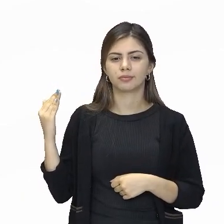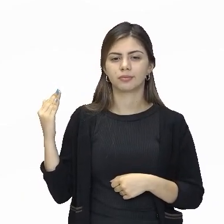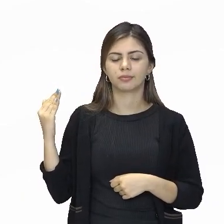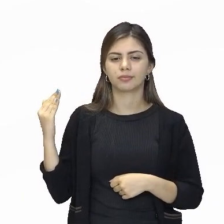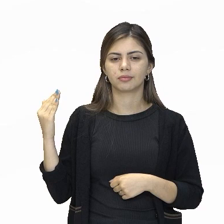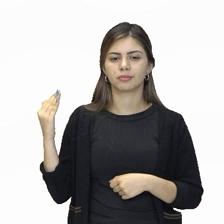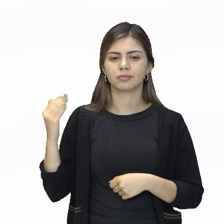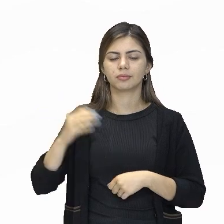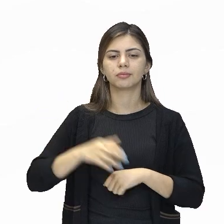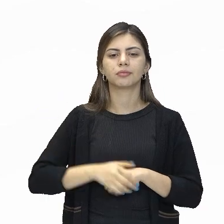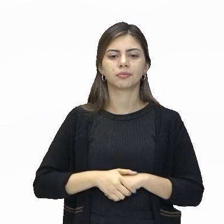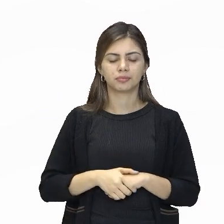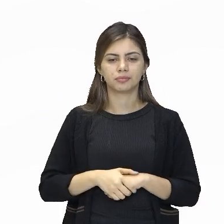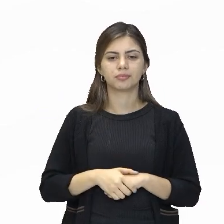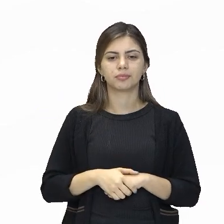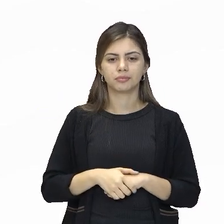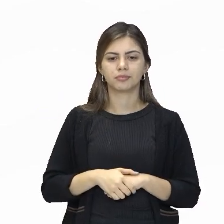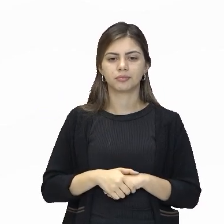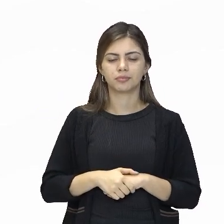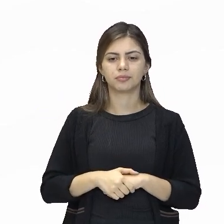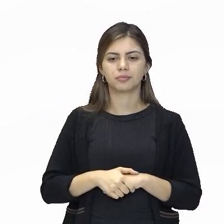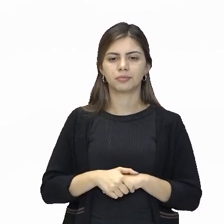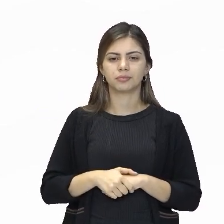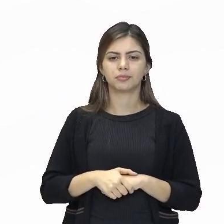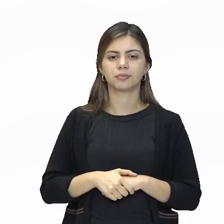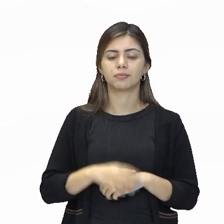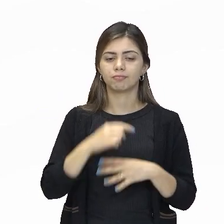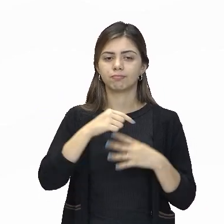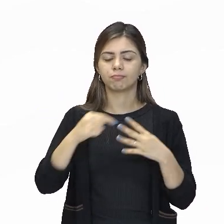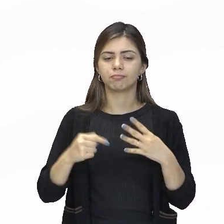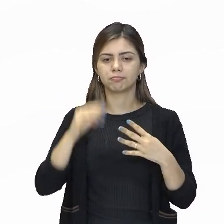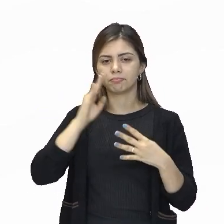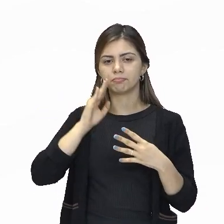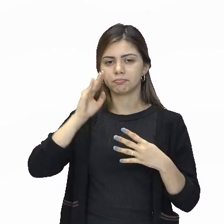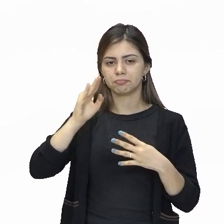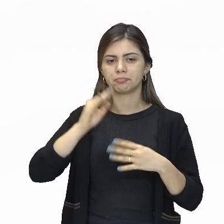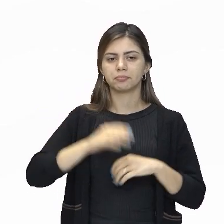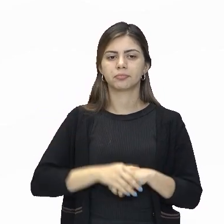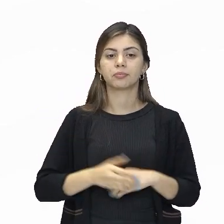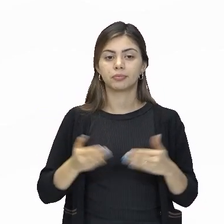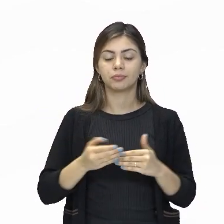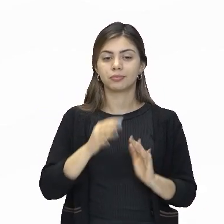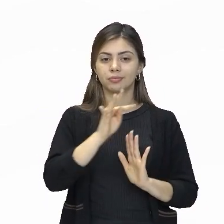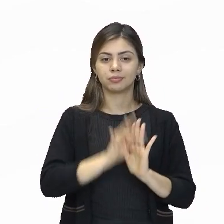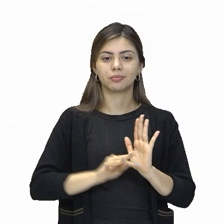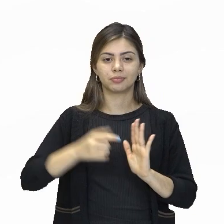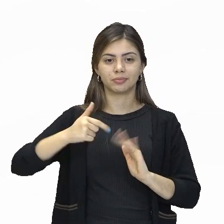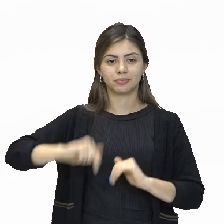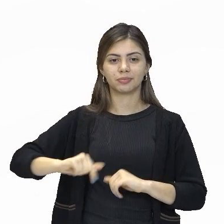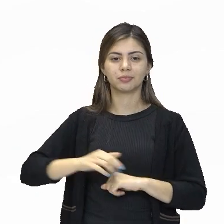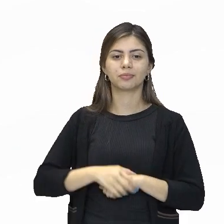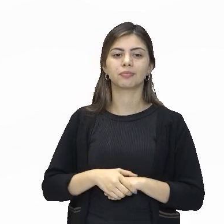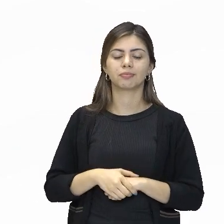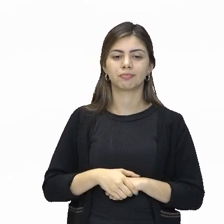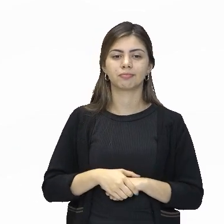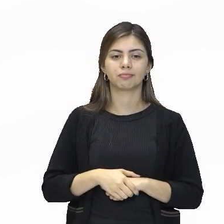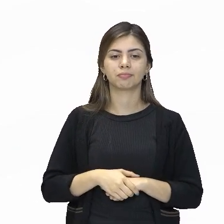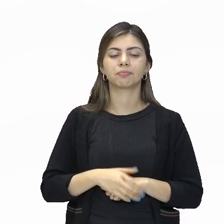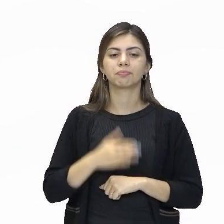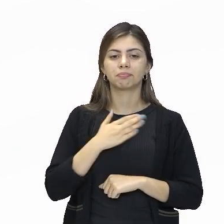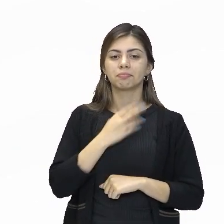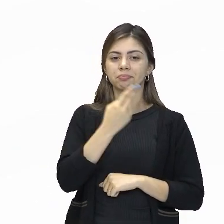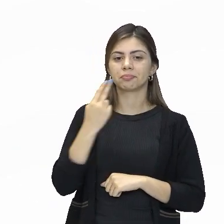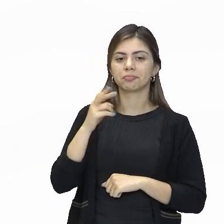Guimarães Rosa e Clarice Lispector. Vamos ler mais um texto, então? Olha só o texto aí.